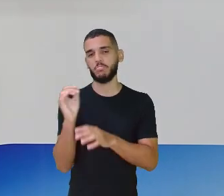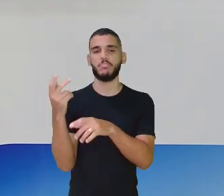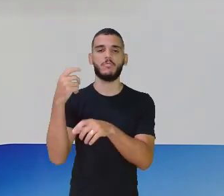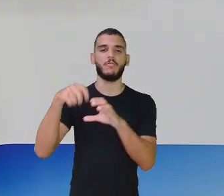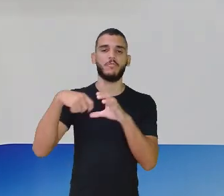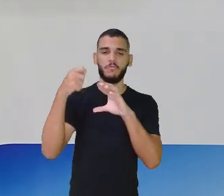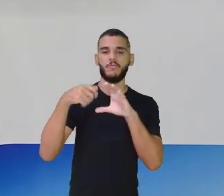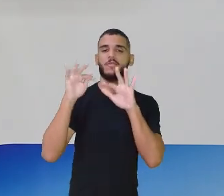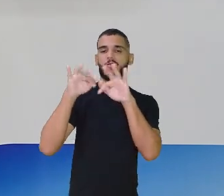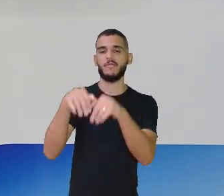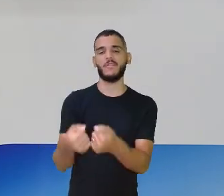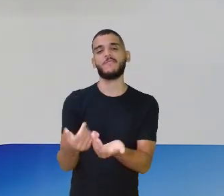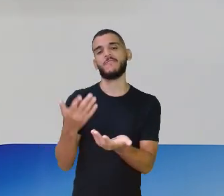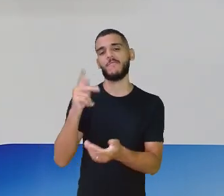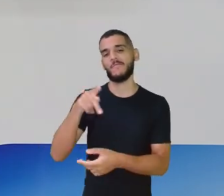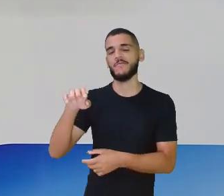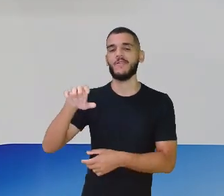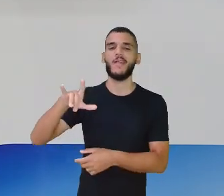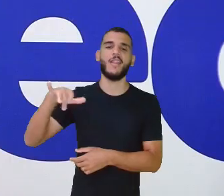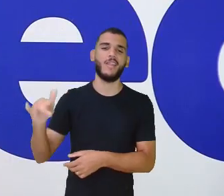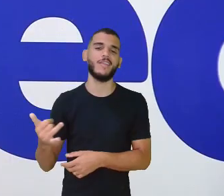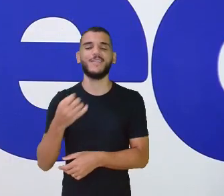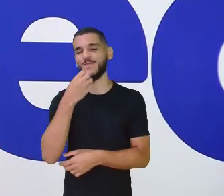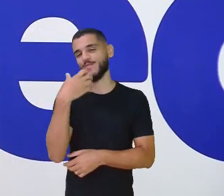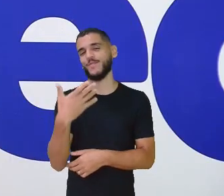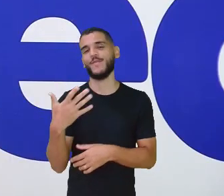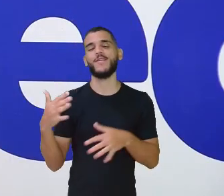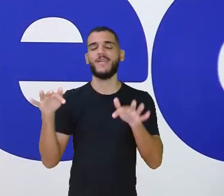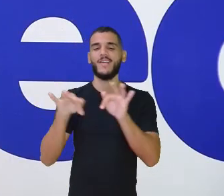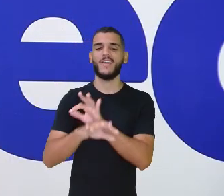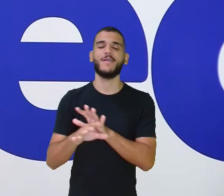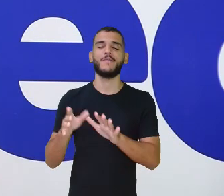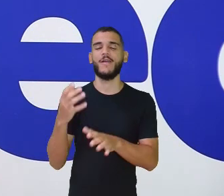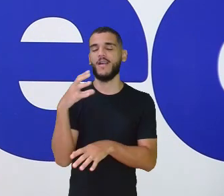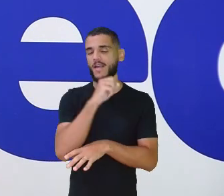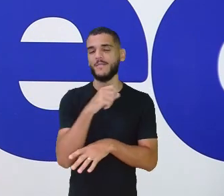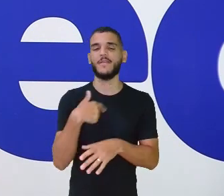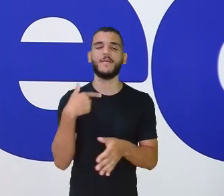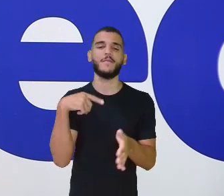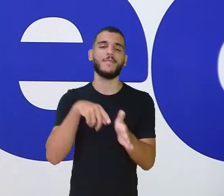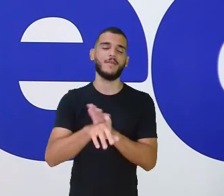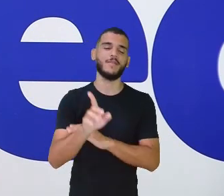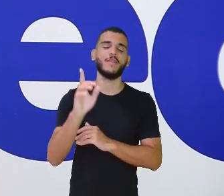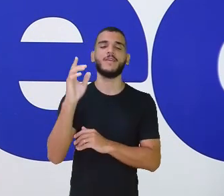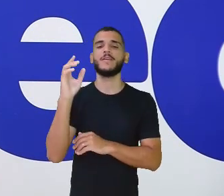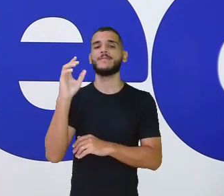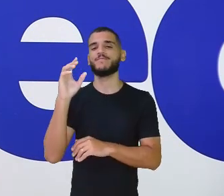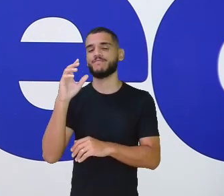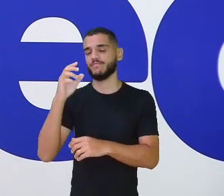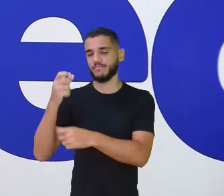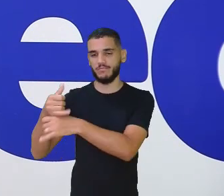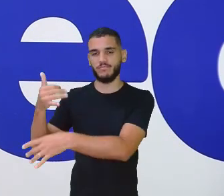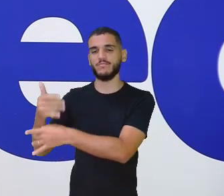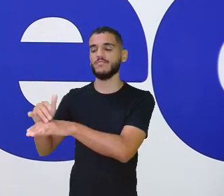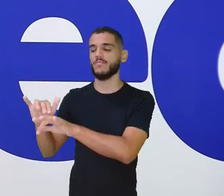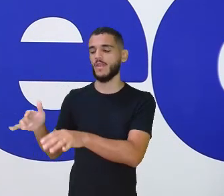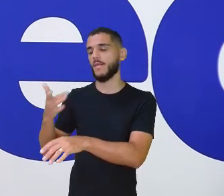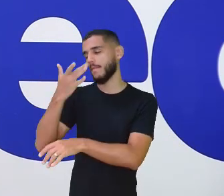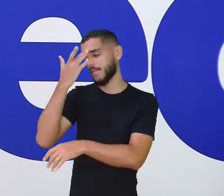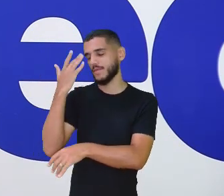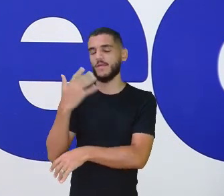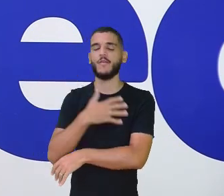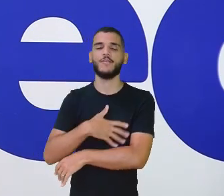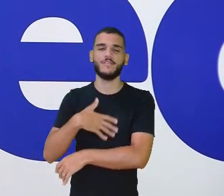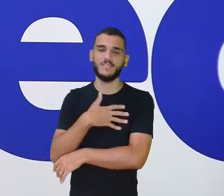acabou, professor Eli, olha só. Foi tão bom que passou rápido. Eu perguntei aqui no chat quem gostava de robótica e se